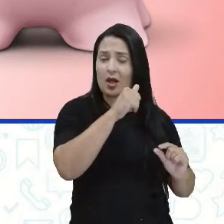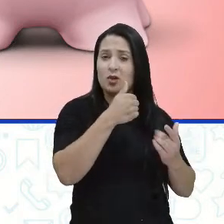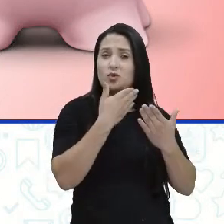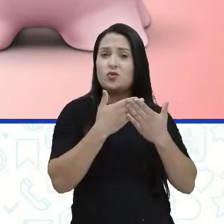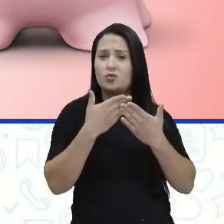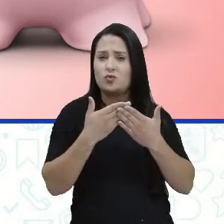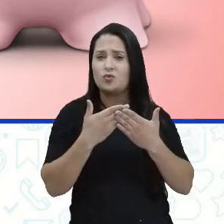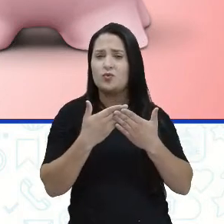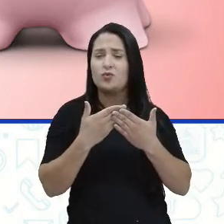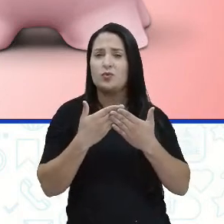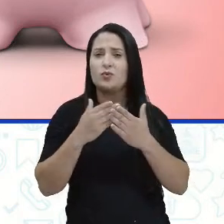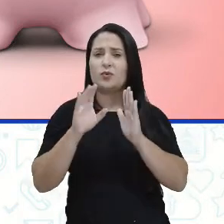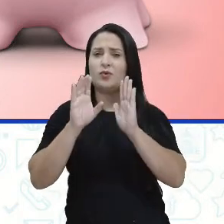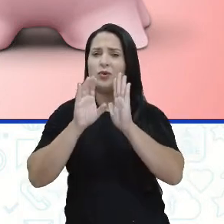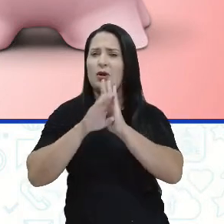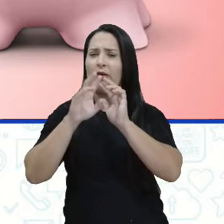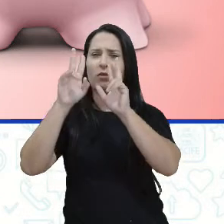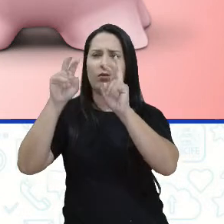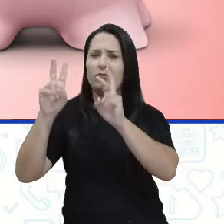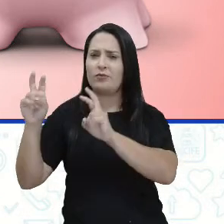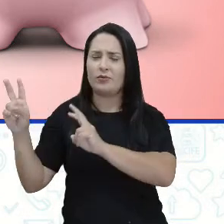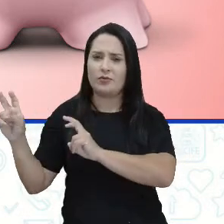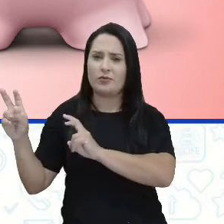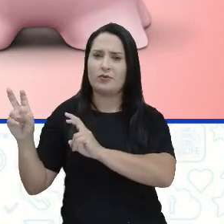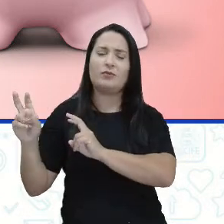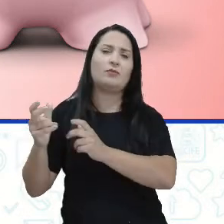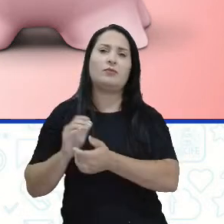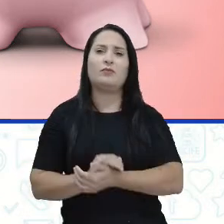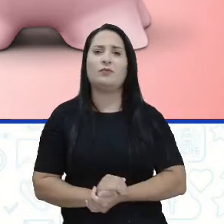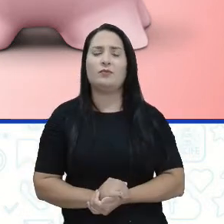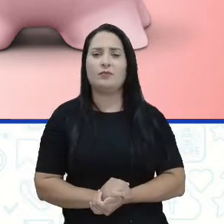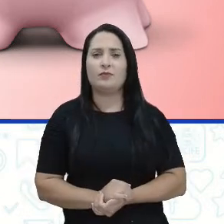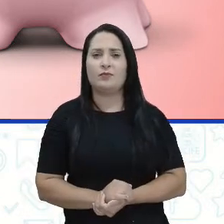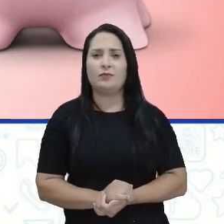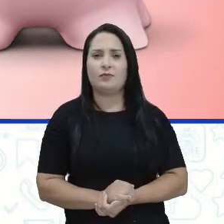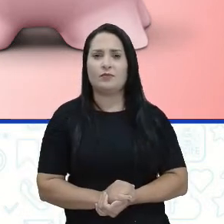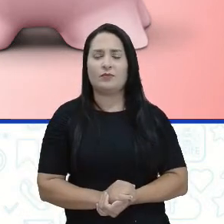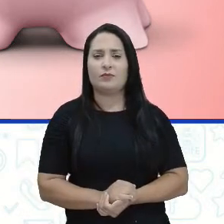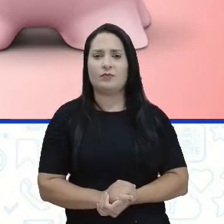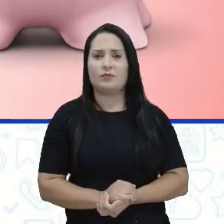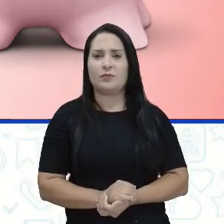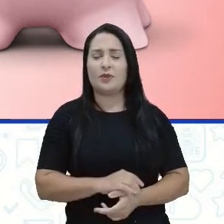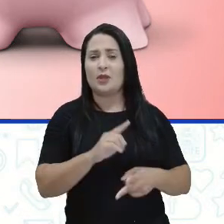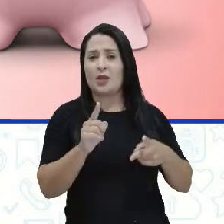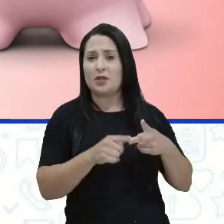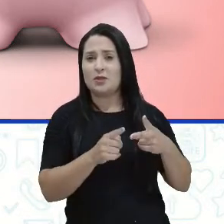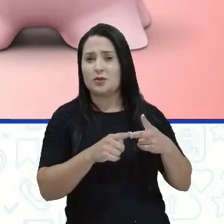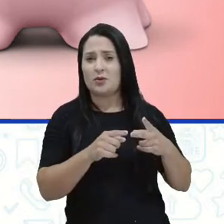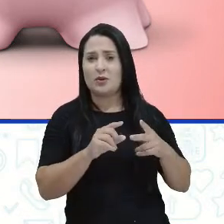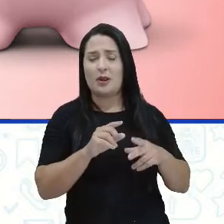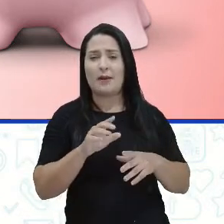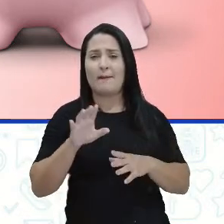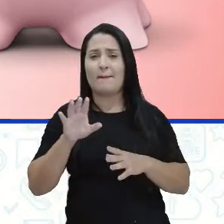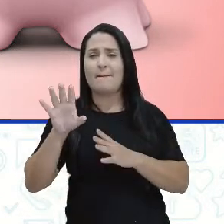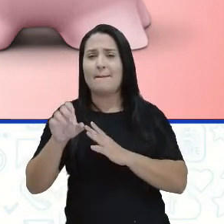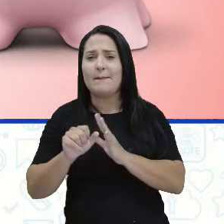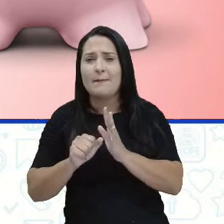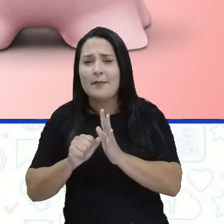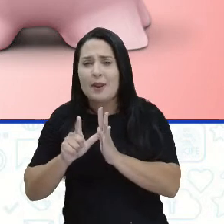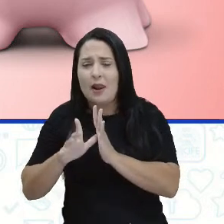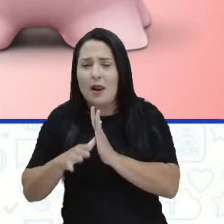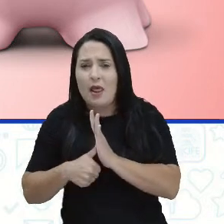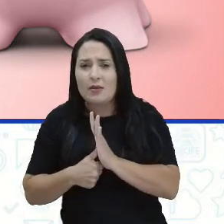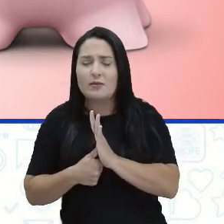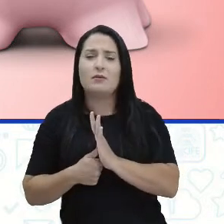estuda todos os conteúdos, todos os capítulos, e a segunda, que é pega ladrão, a